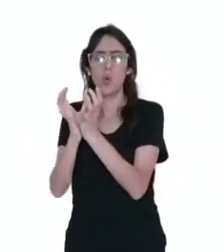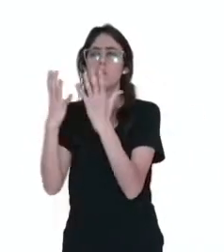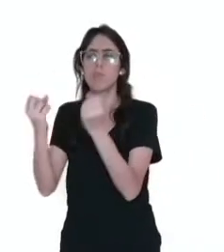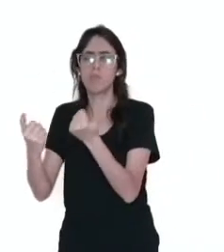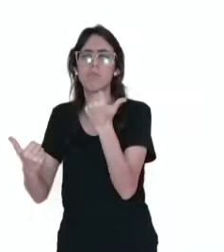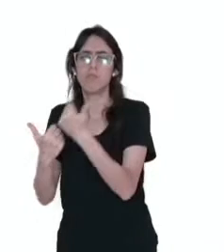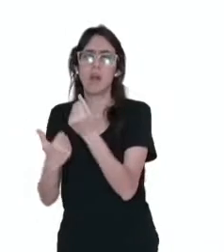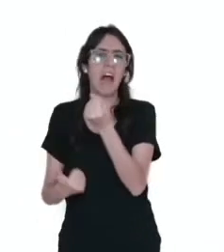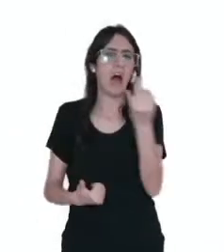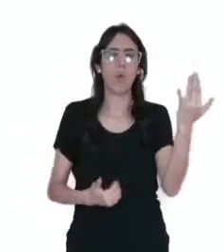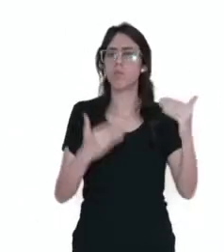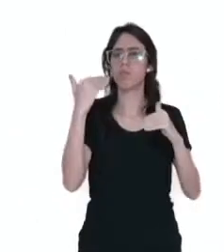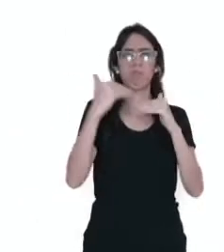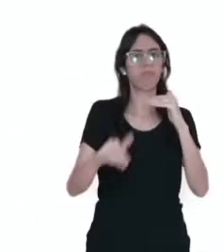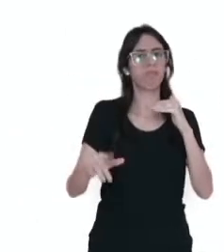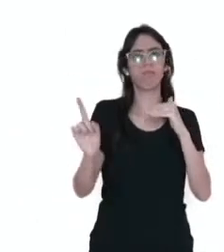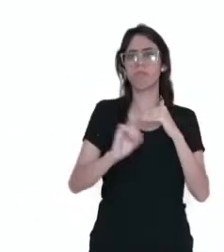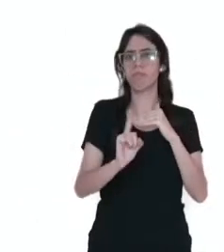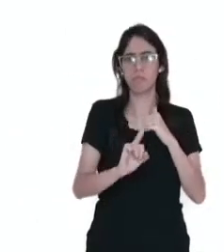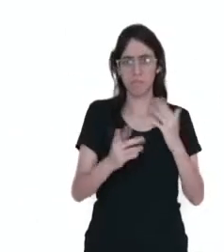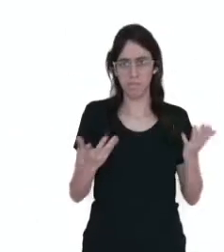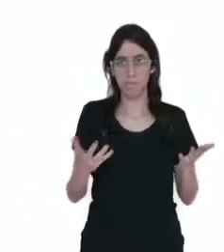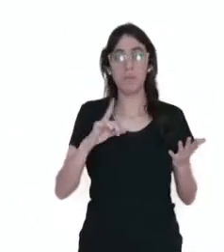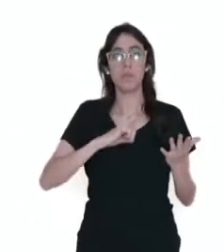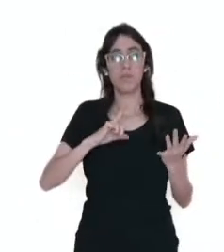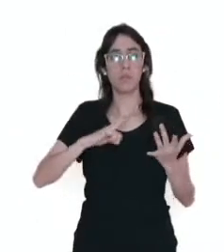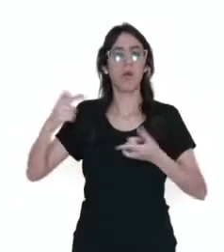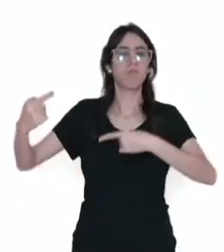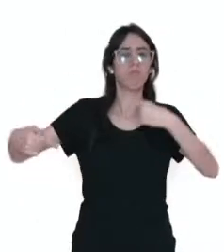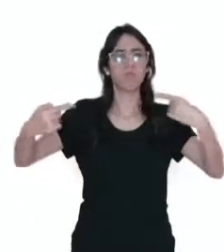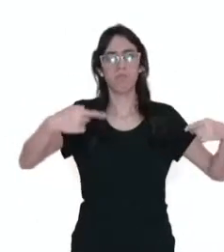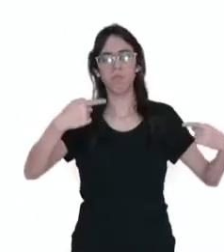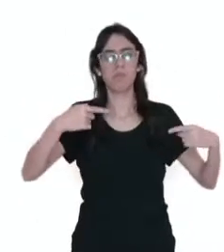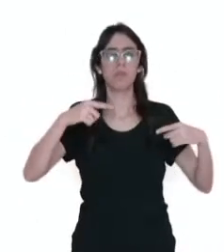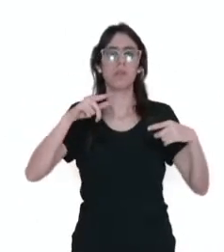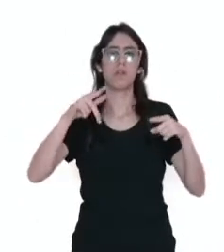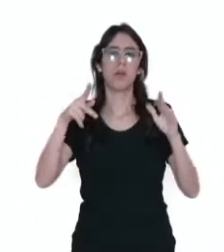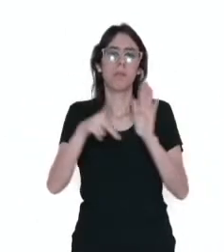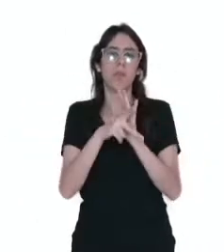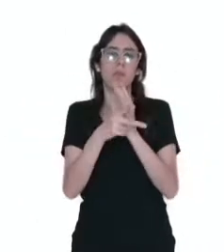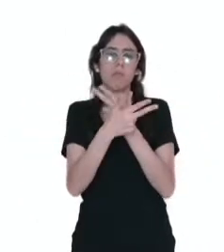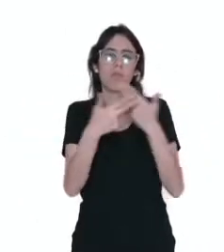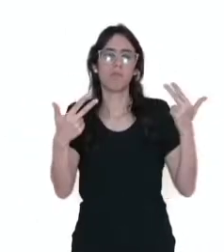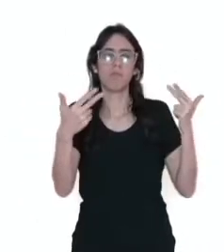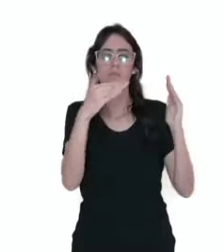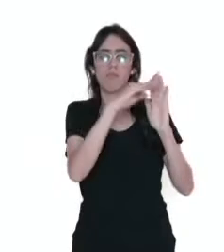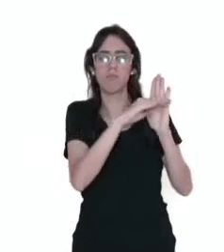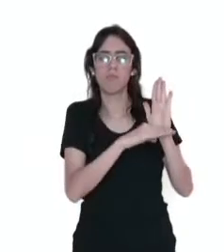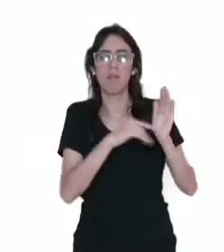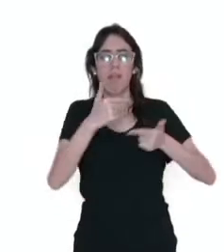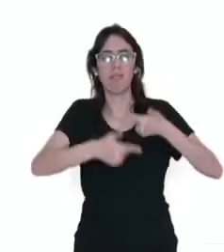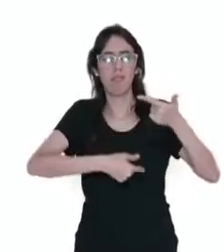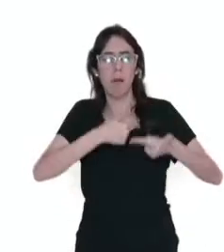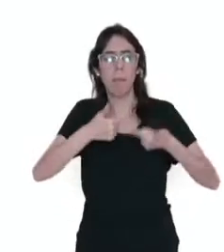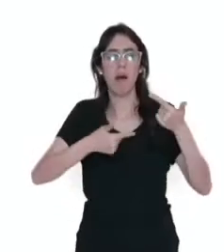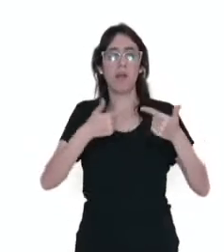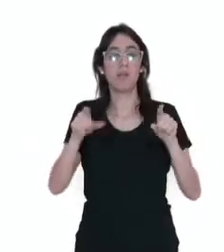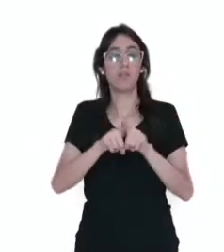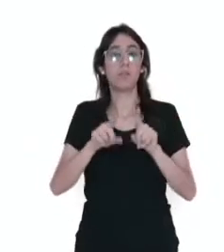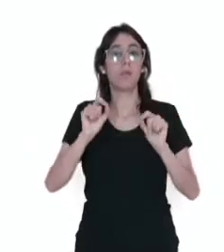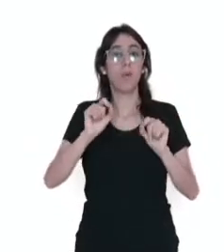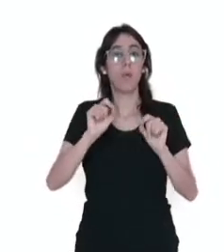sobre privatizações. E esses debates iam desde questões trabalhistas, passando até mesmo pela eficiência e